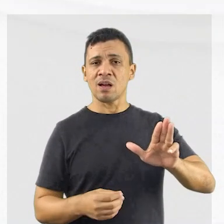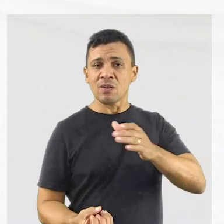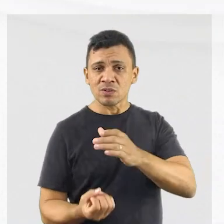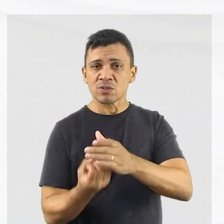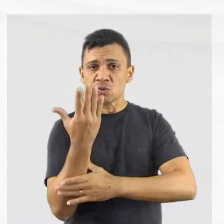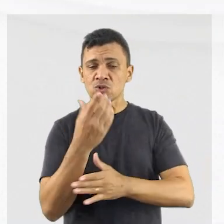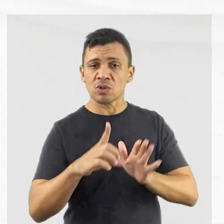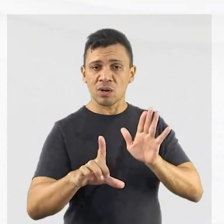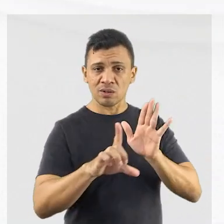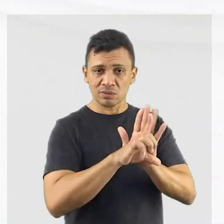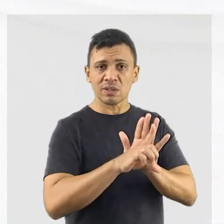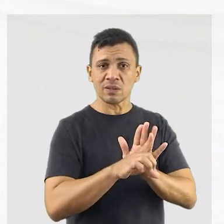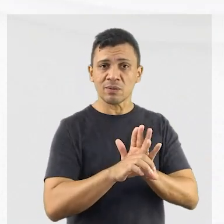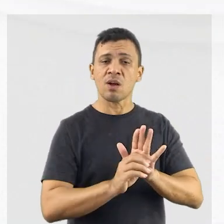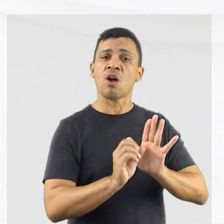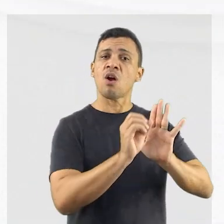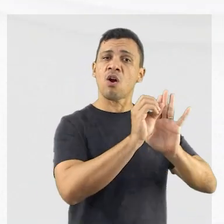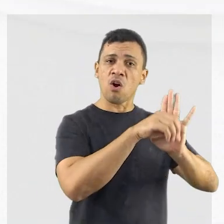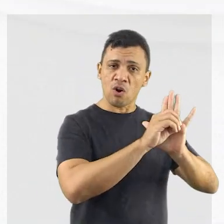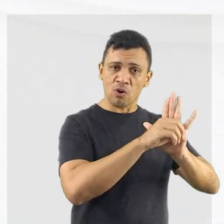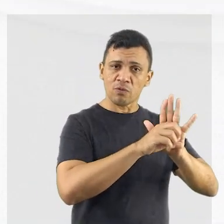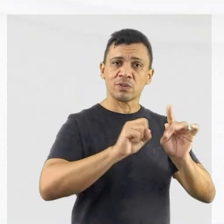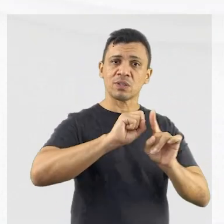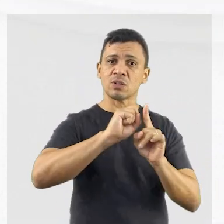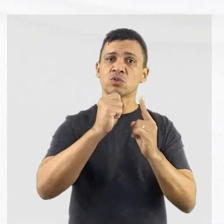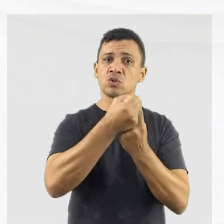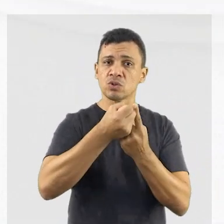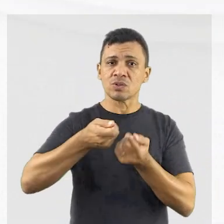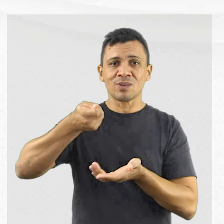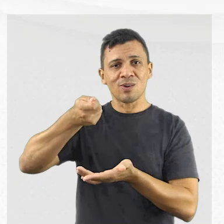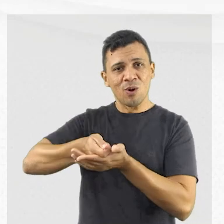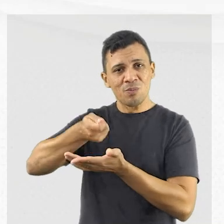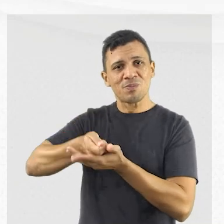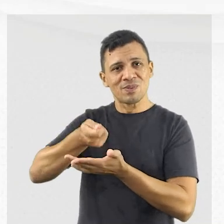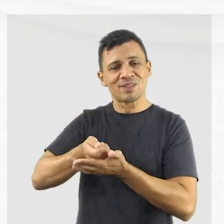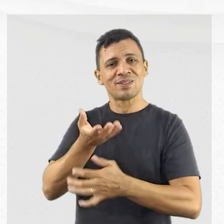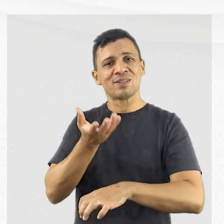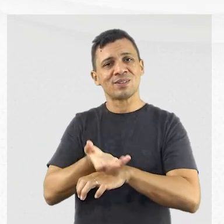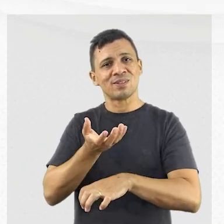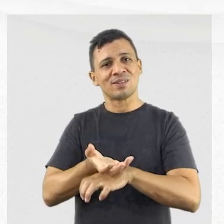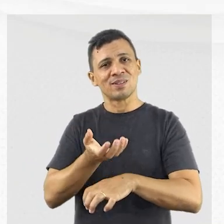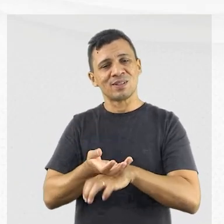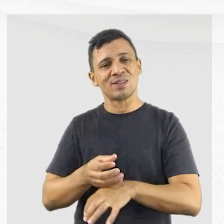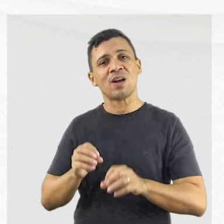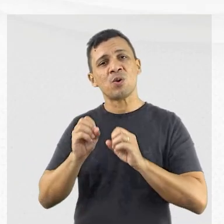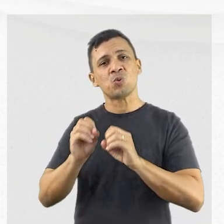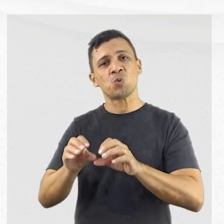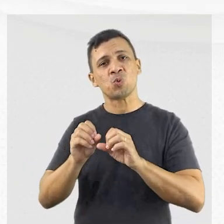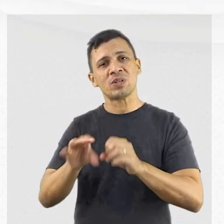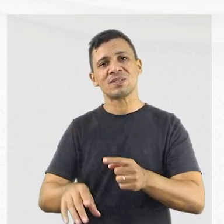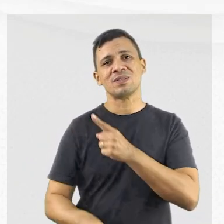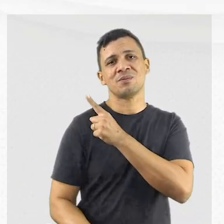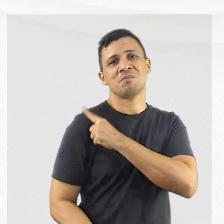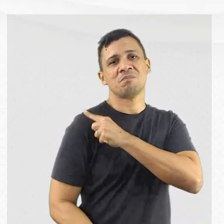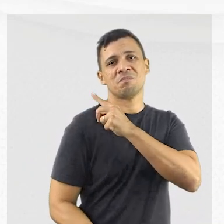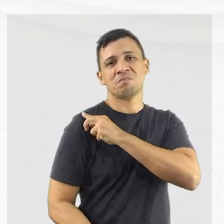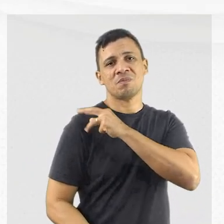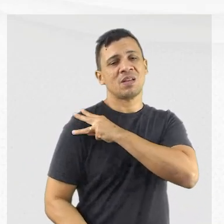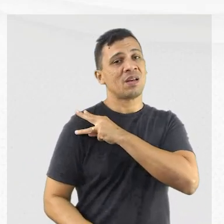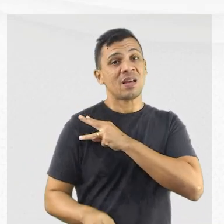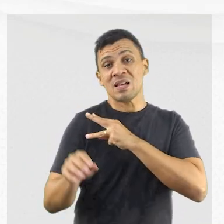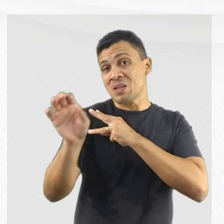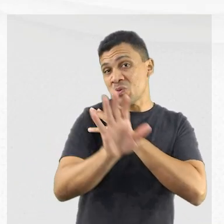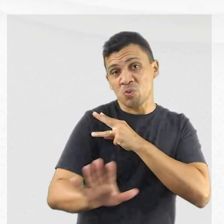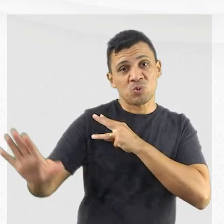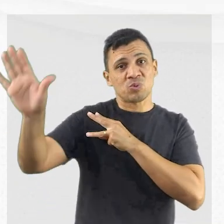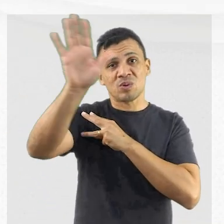Max Weber, tá? Bom, Weber adota uma abordagem mais subjetiva e interpretativa, tá, para pensar essa relação. Ele propõe o